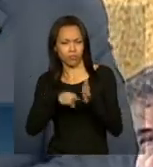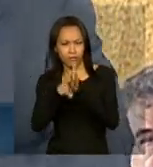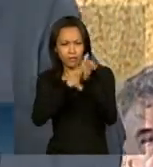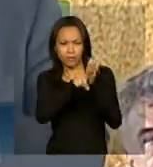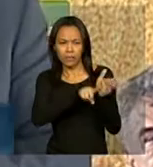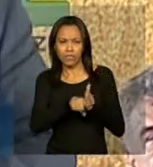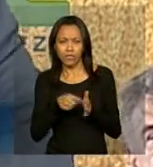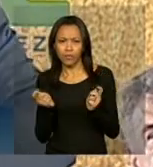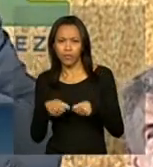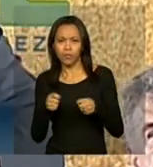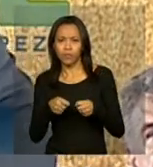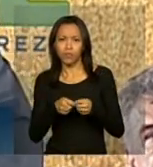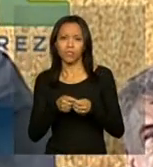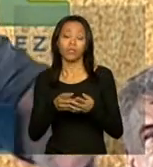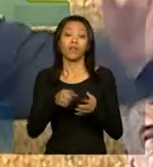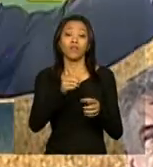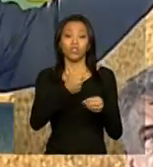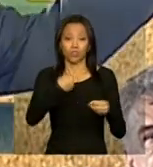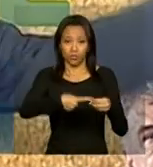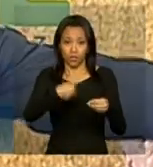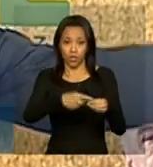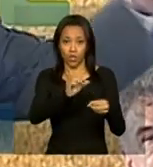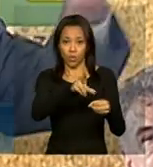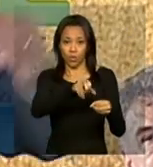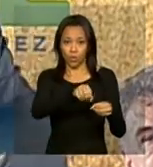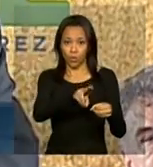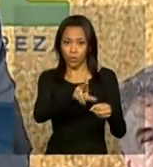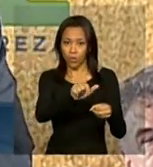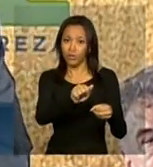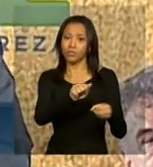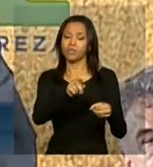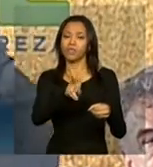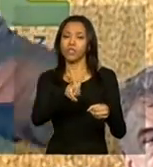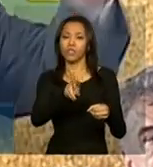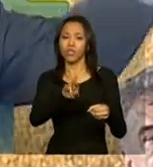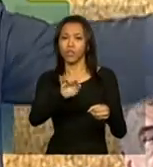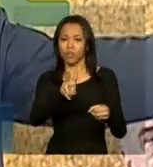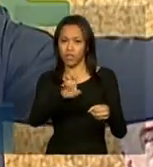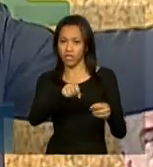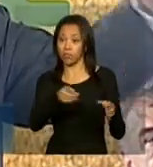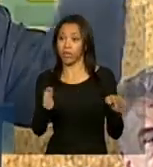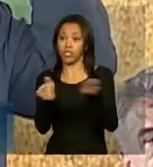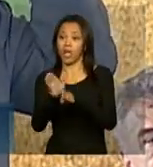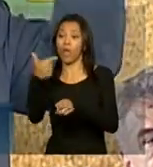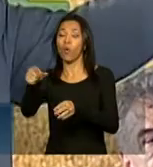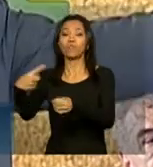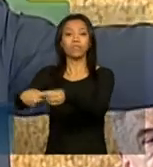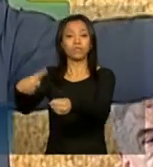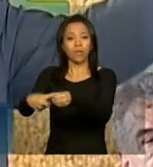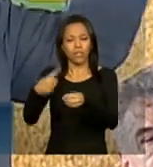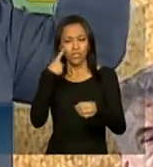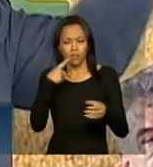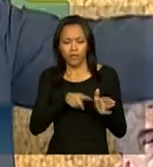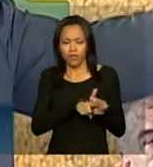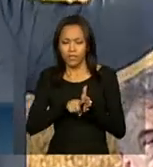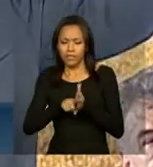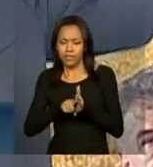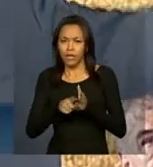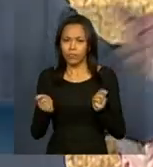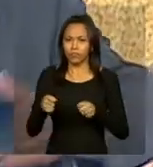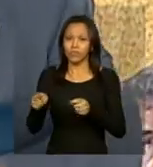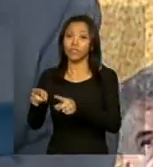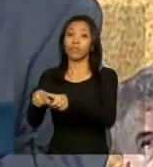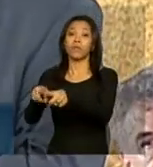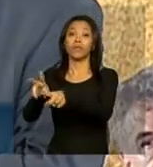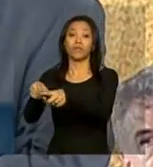técnico-ambiental do trecho de Lucas do Rio Verde a Vilhena, já está concluído, e vamos iniciar o estudo de Vilhena